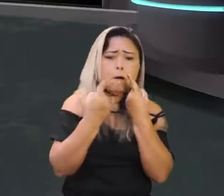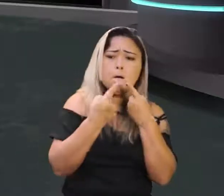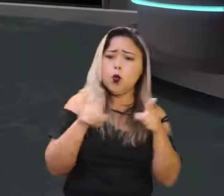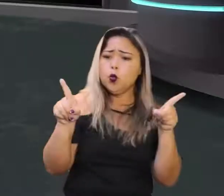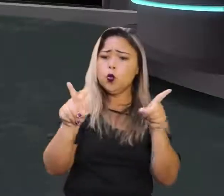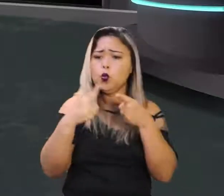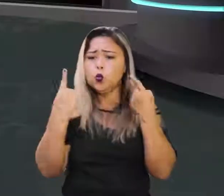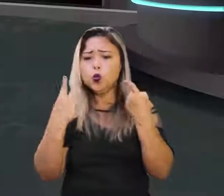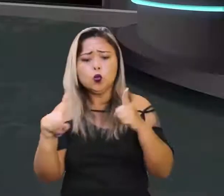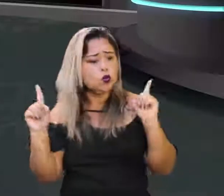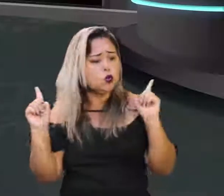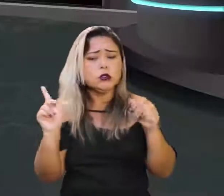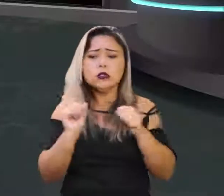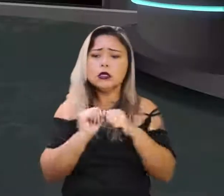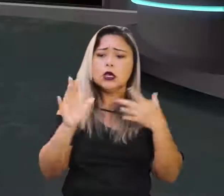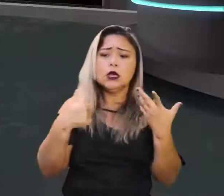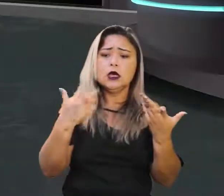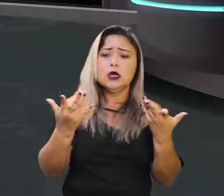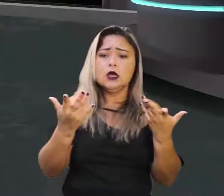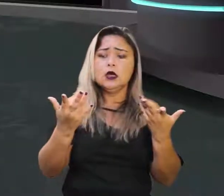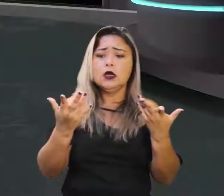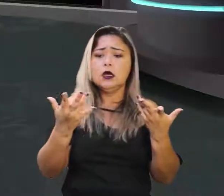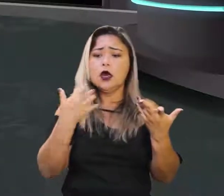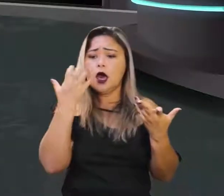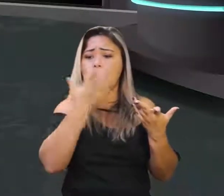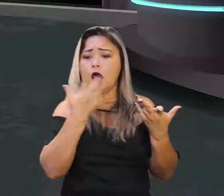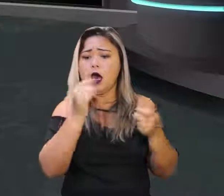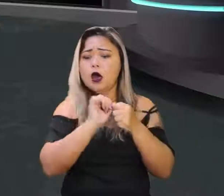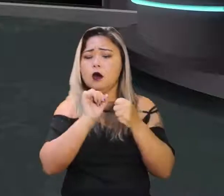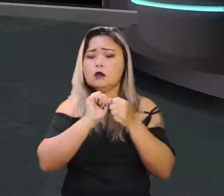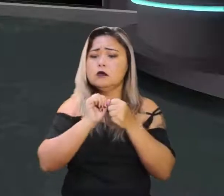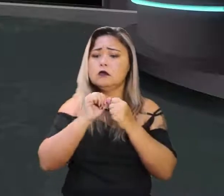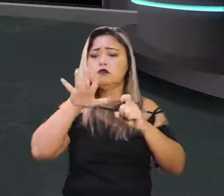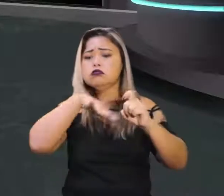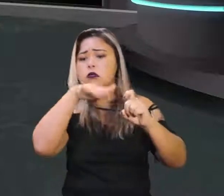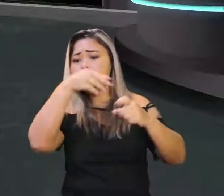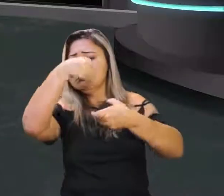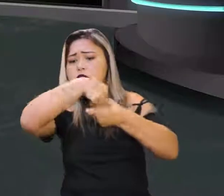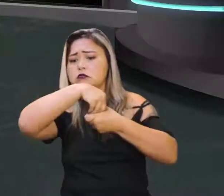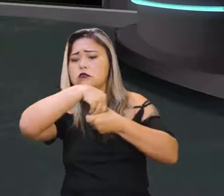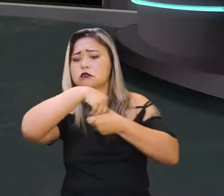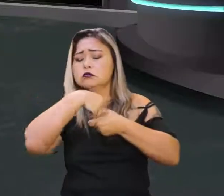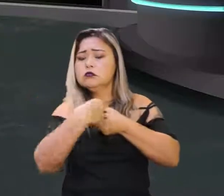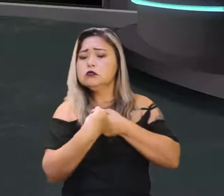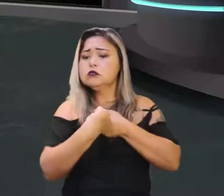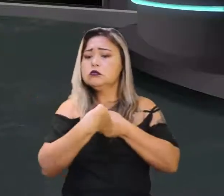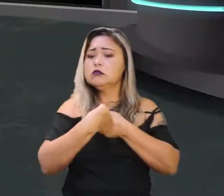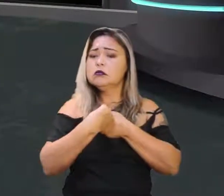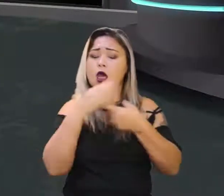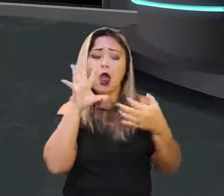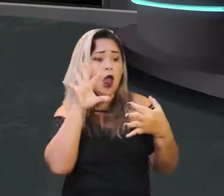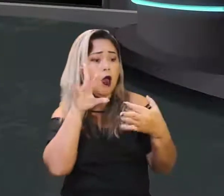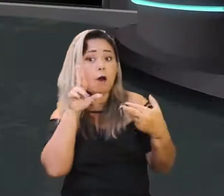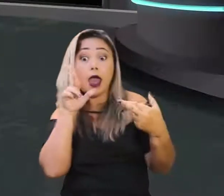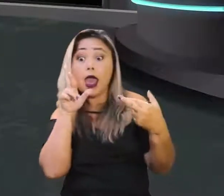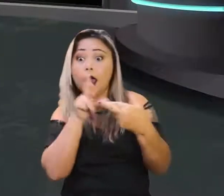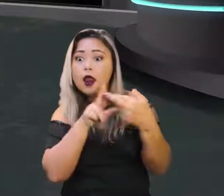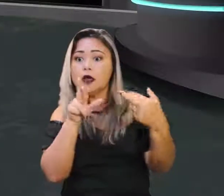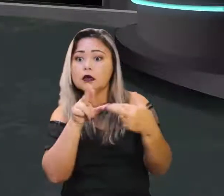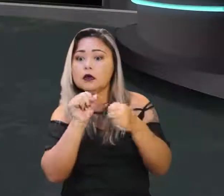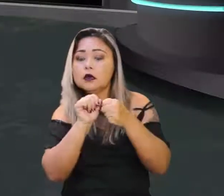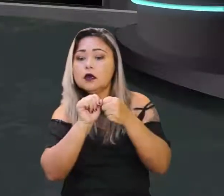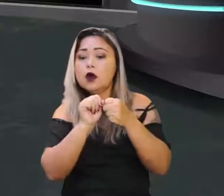música e de elementos folclóricos ali, até uma relação com